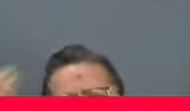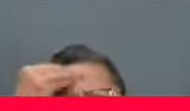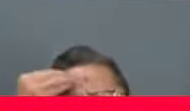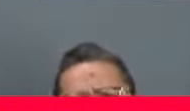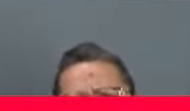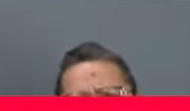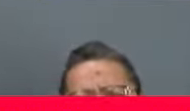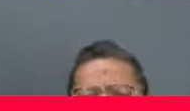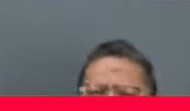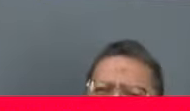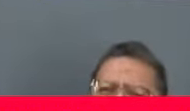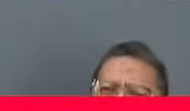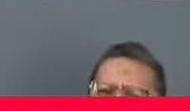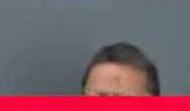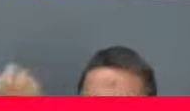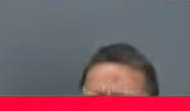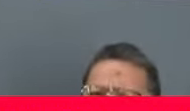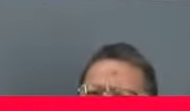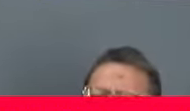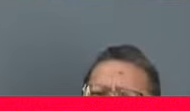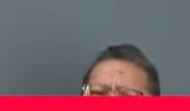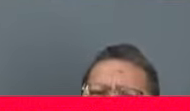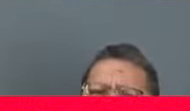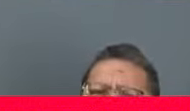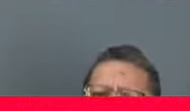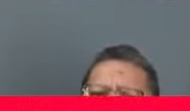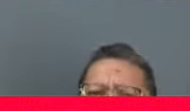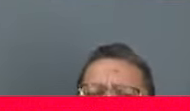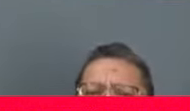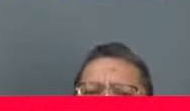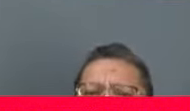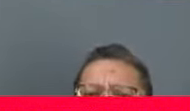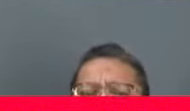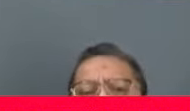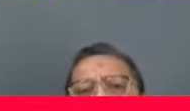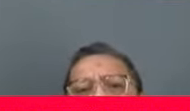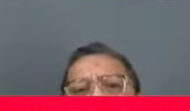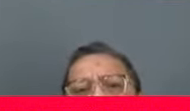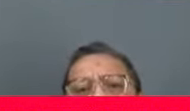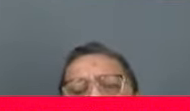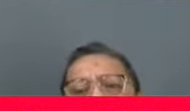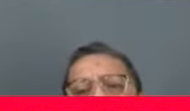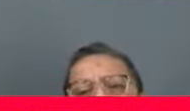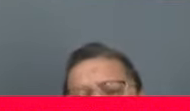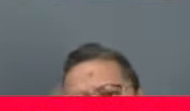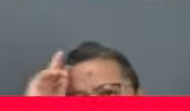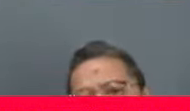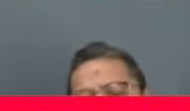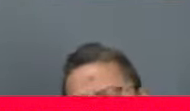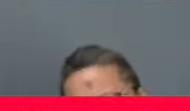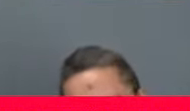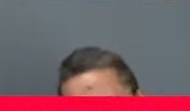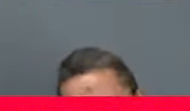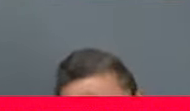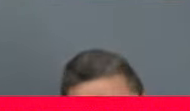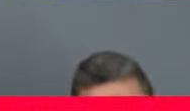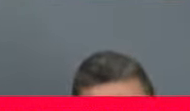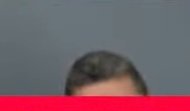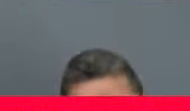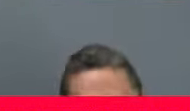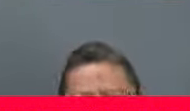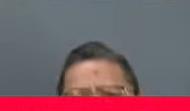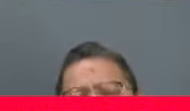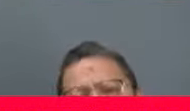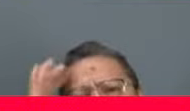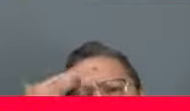tem nem a humildade de fazerem uma autocrítica e entenderem